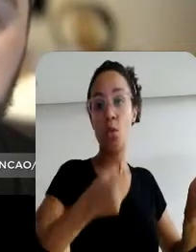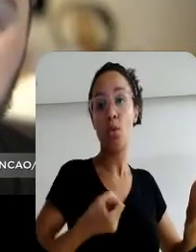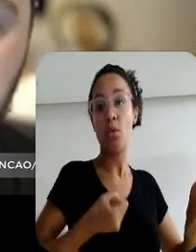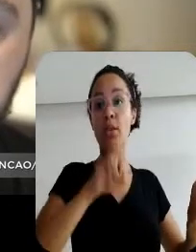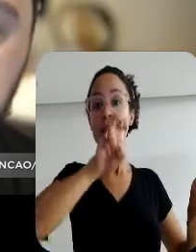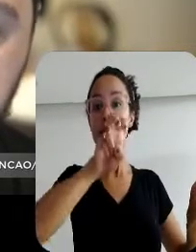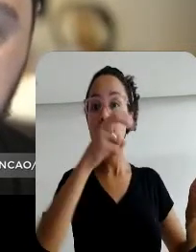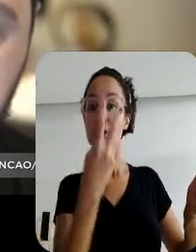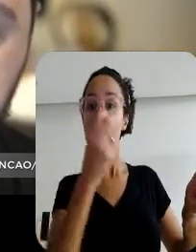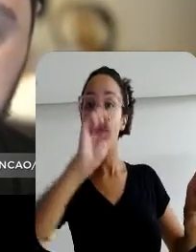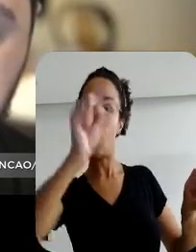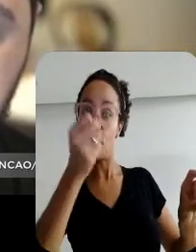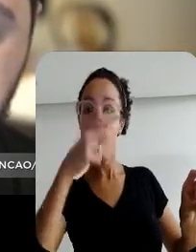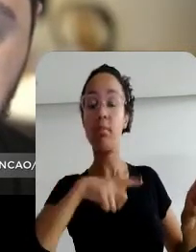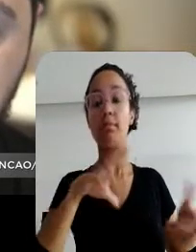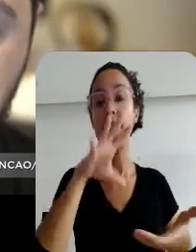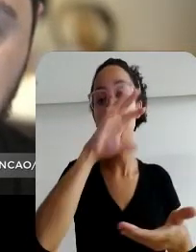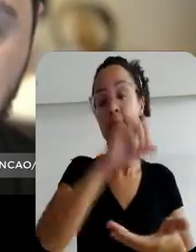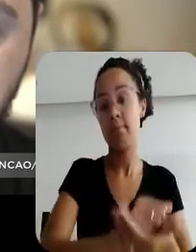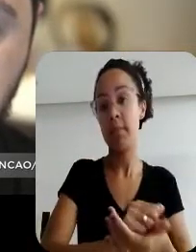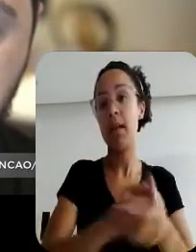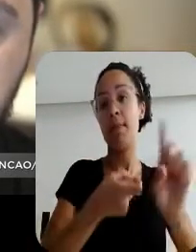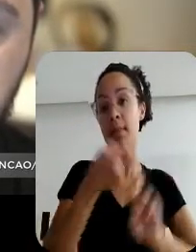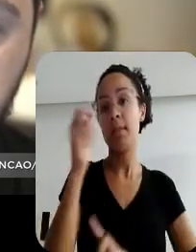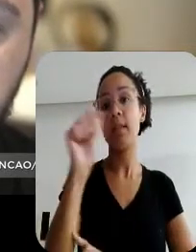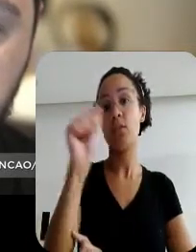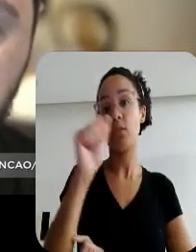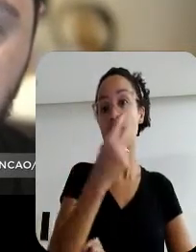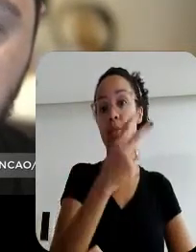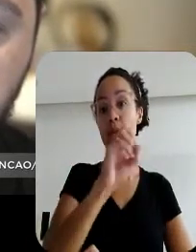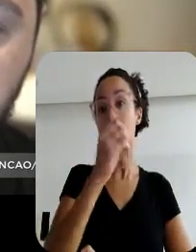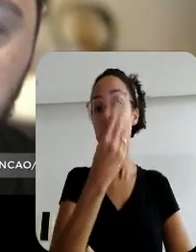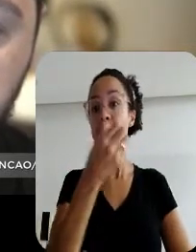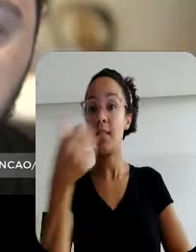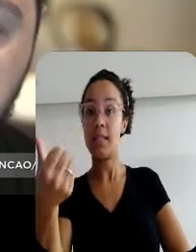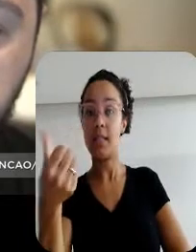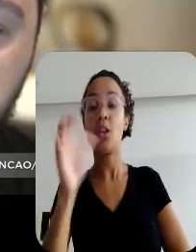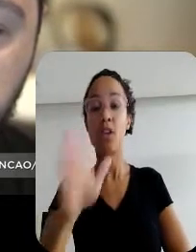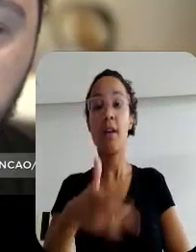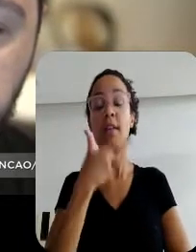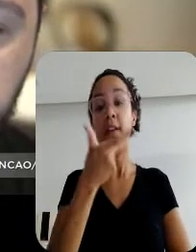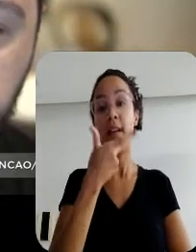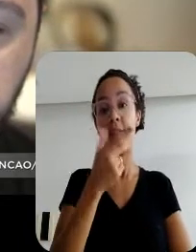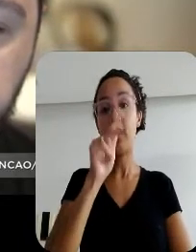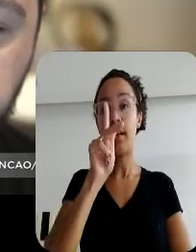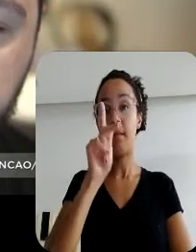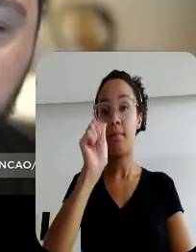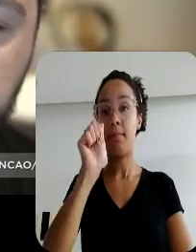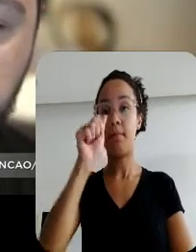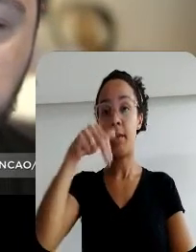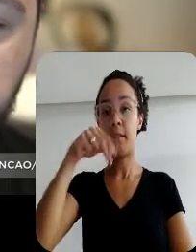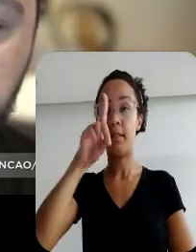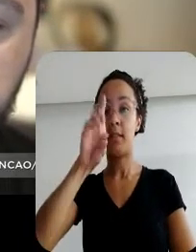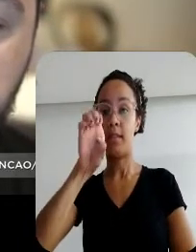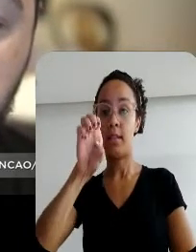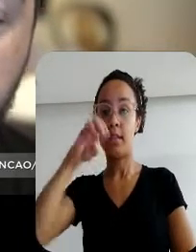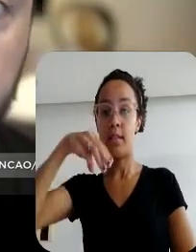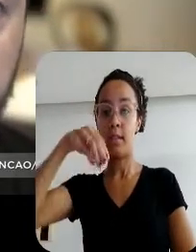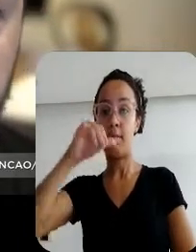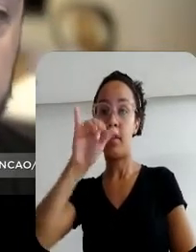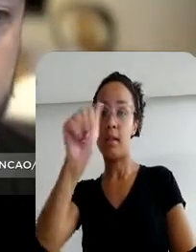ser uma pandemia. Eu vou pôr para vocês o áudio e vou dar um monte no meu microfone rapidinho.